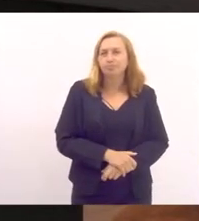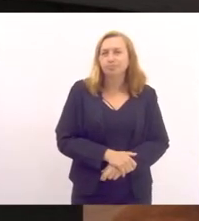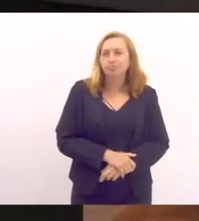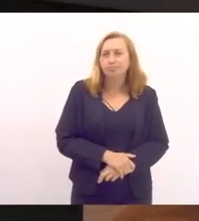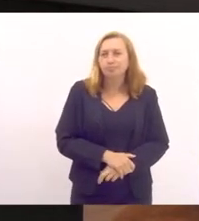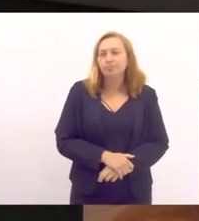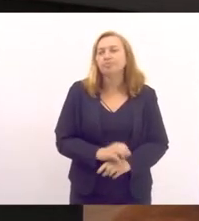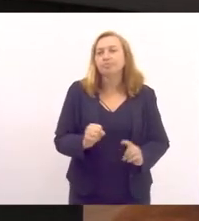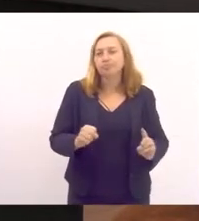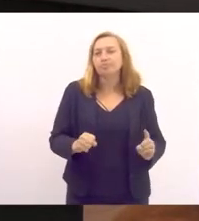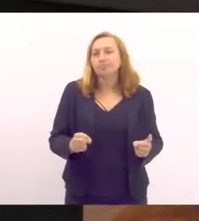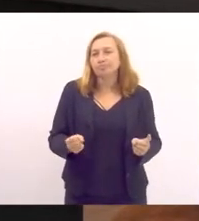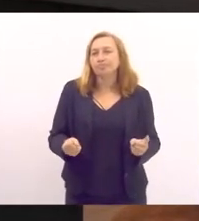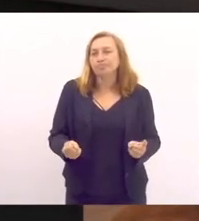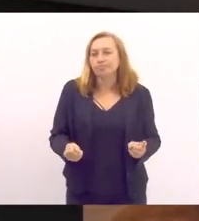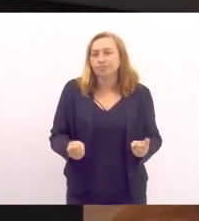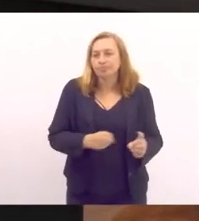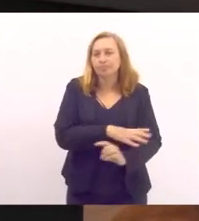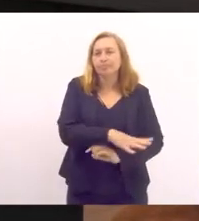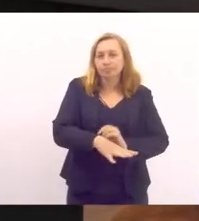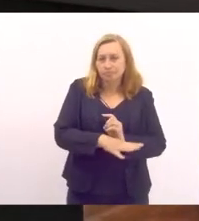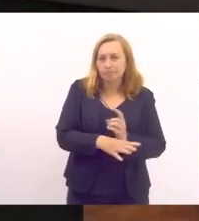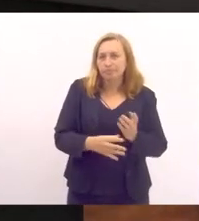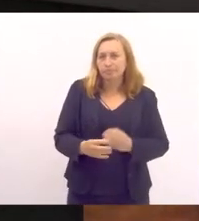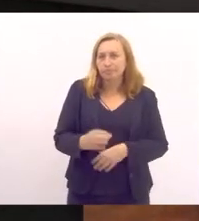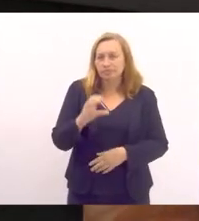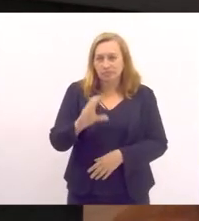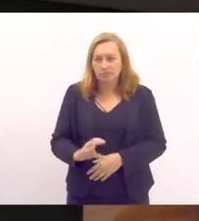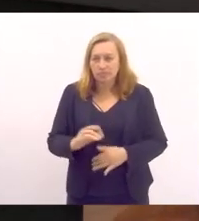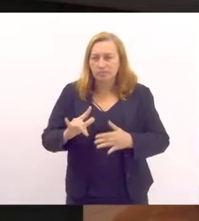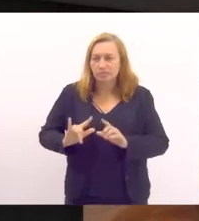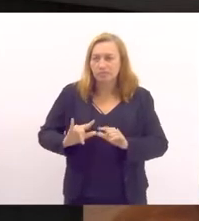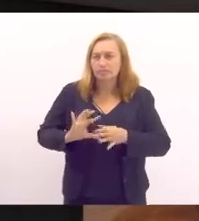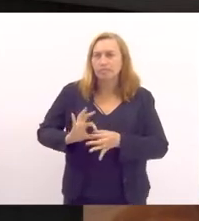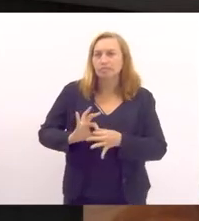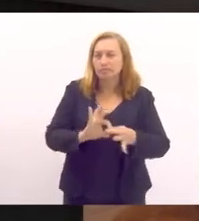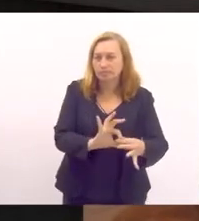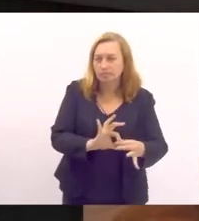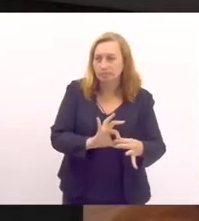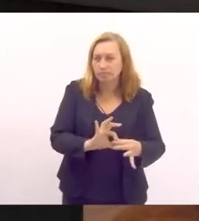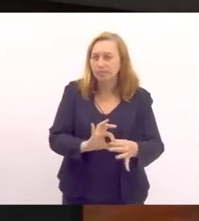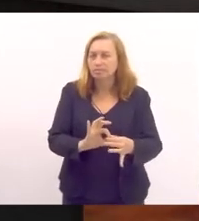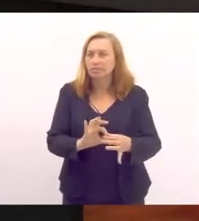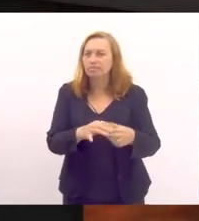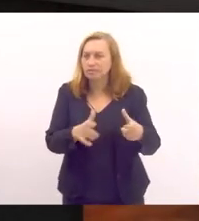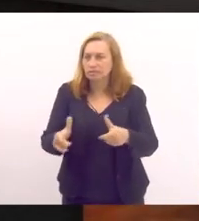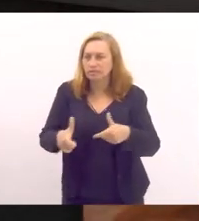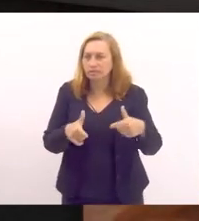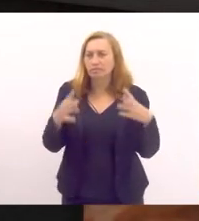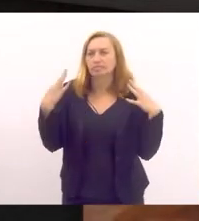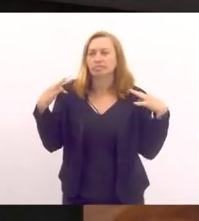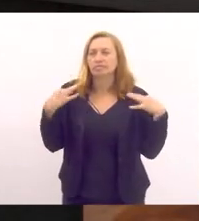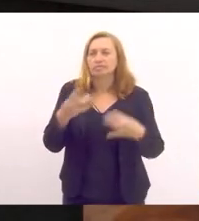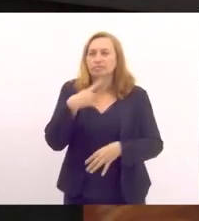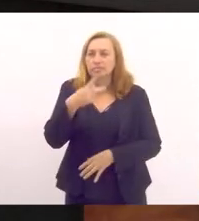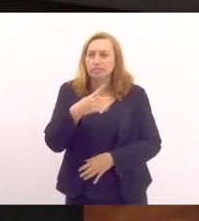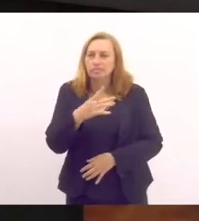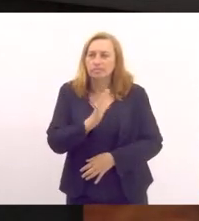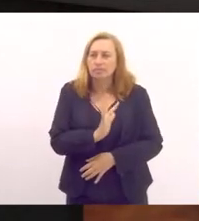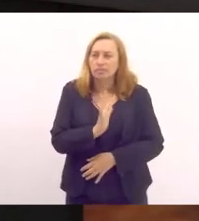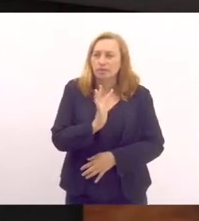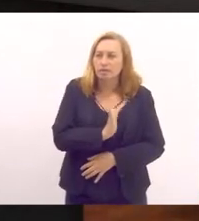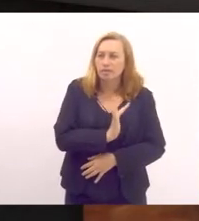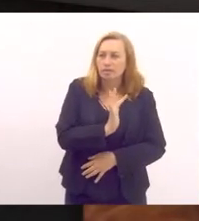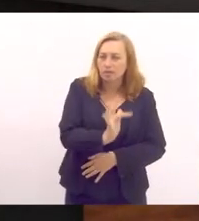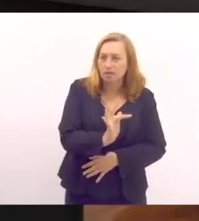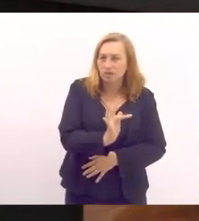da sociedade civil, né, em parceria aí com as nossas regiões turísticas? Eu falo aqui pela Baixada Verde, eu sou do Duque